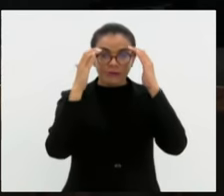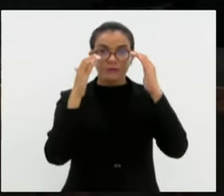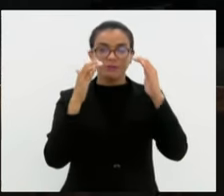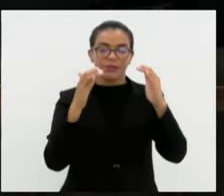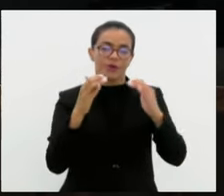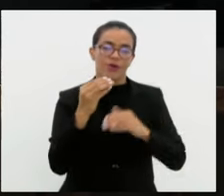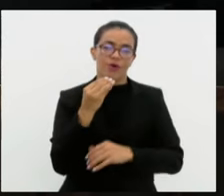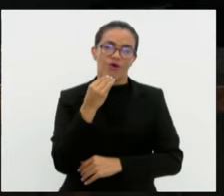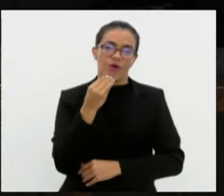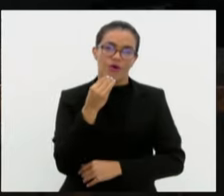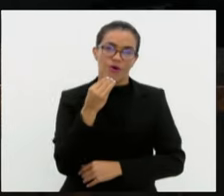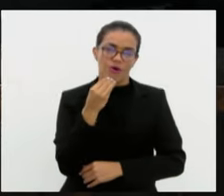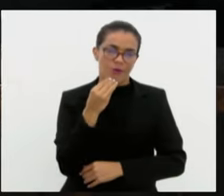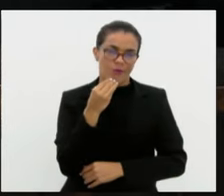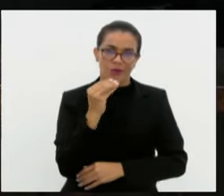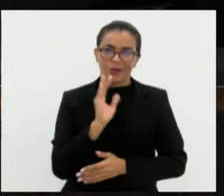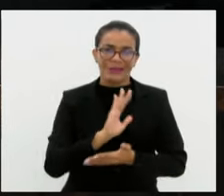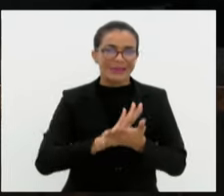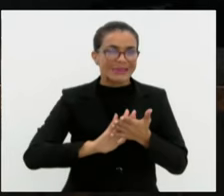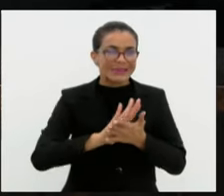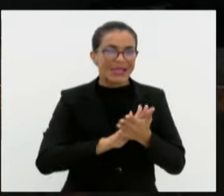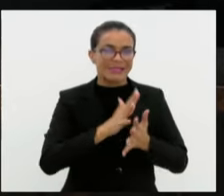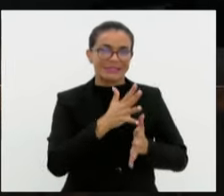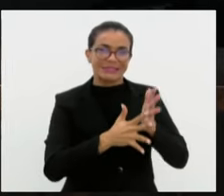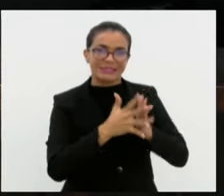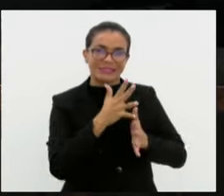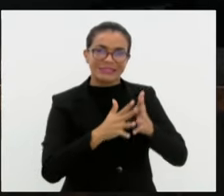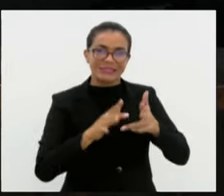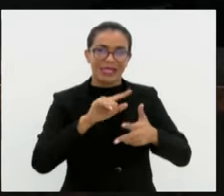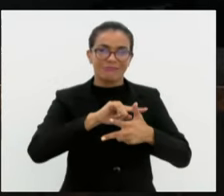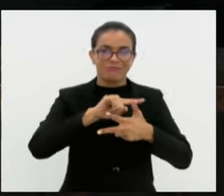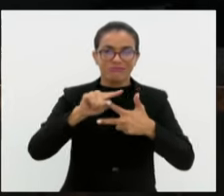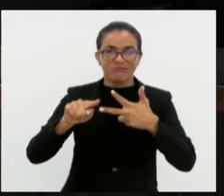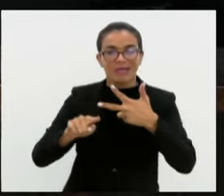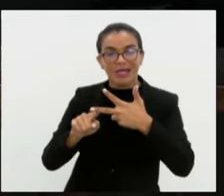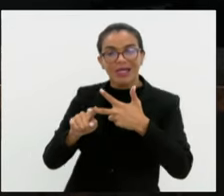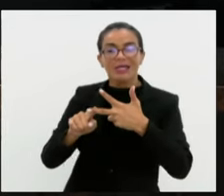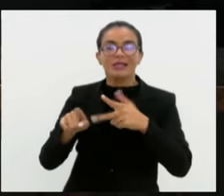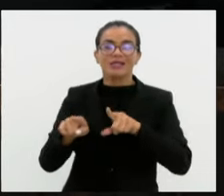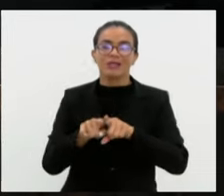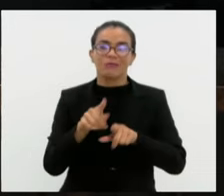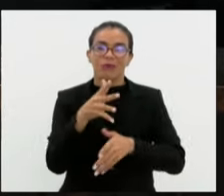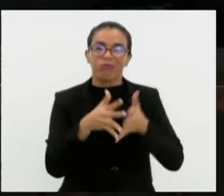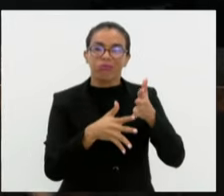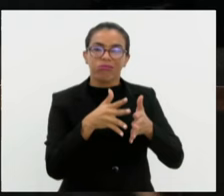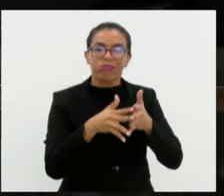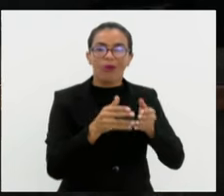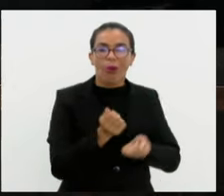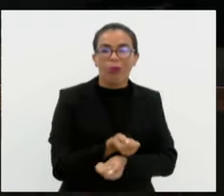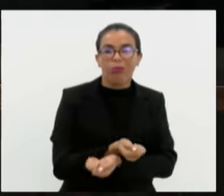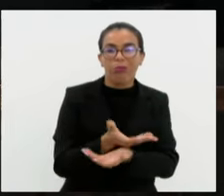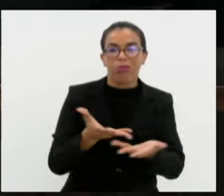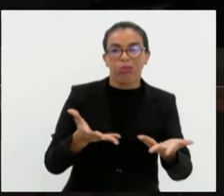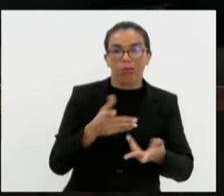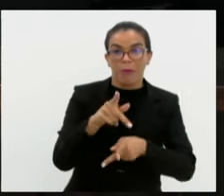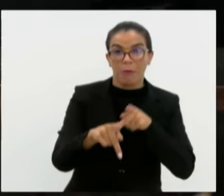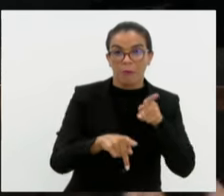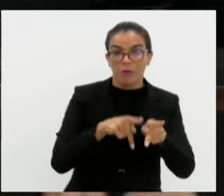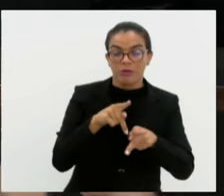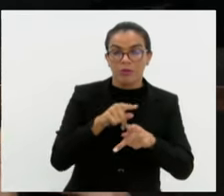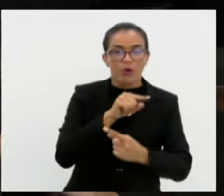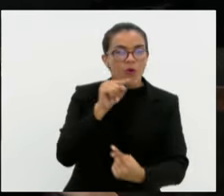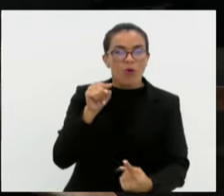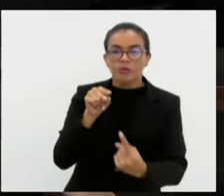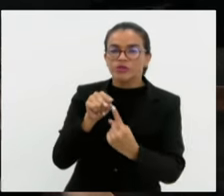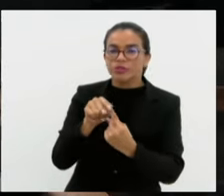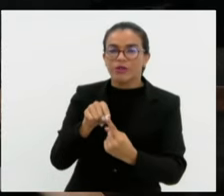claro, nenhuma interferência de poder, mas também nenhum tipo de atropelo ou de jogar para a plateia, porque a nossa finalidade aqui não é